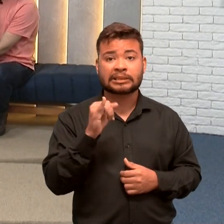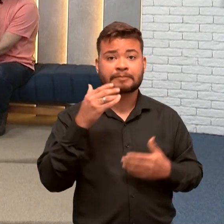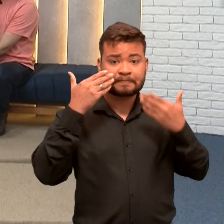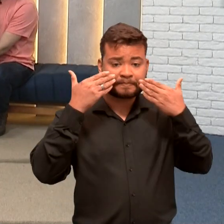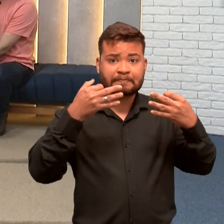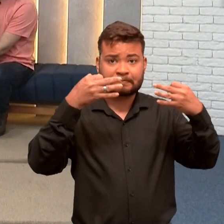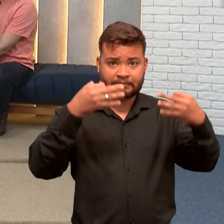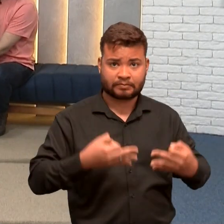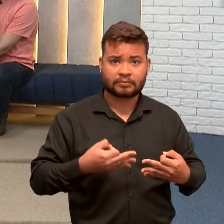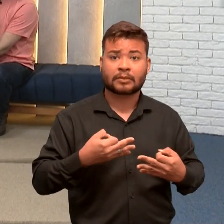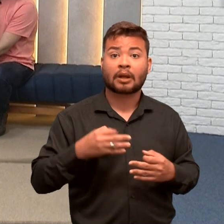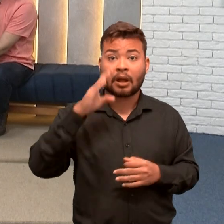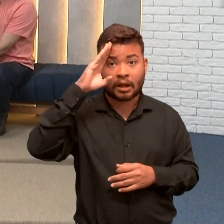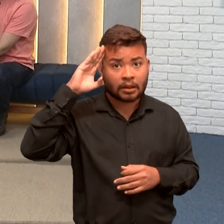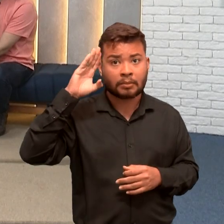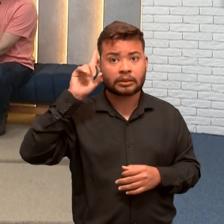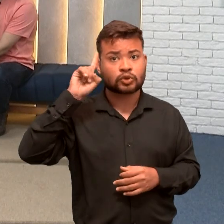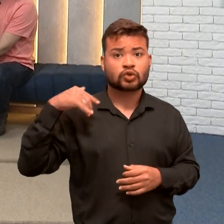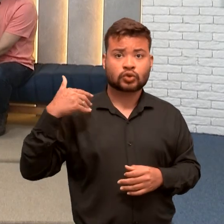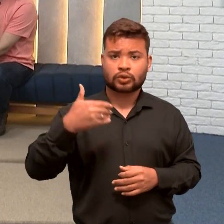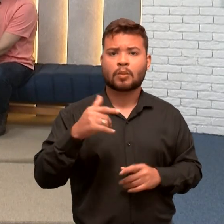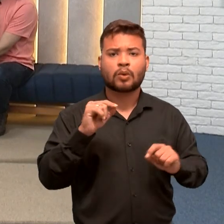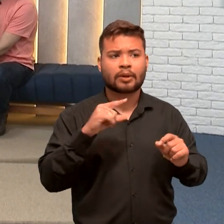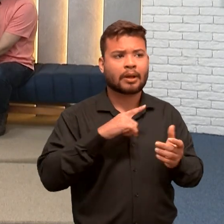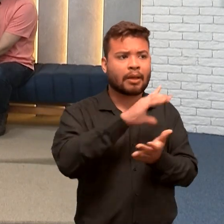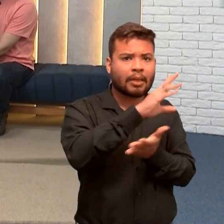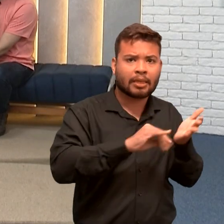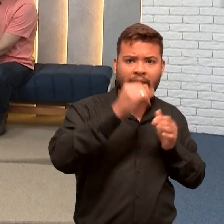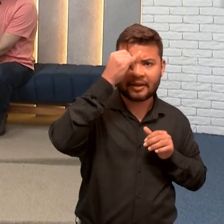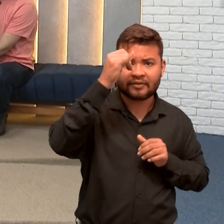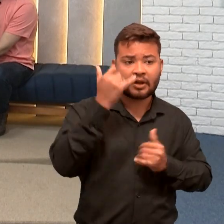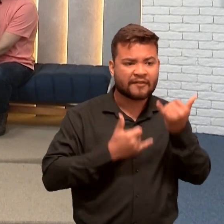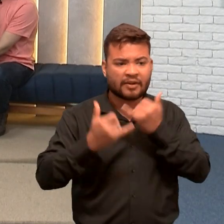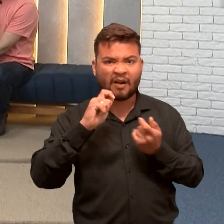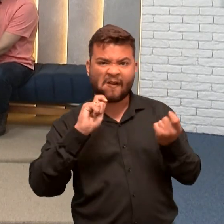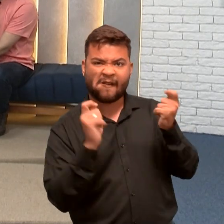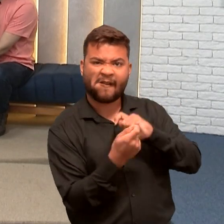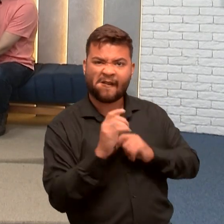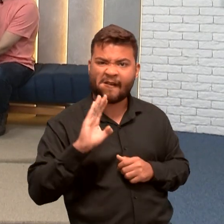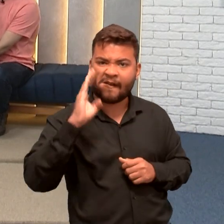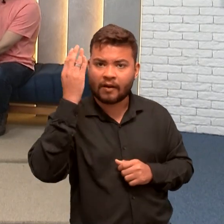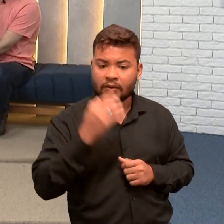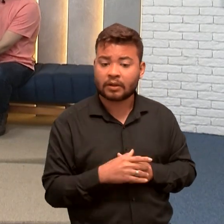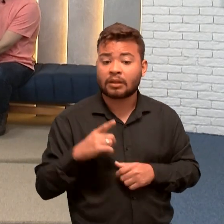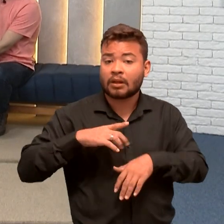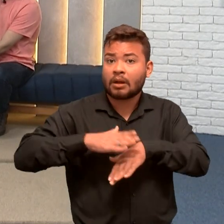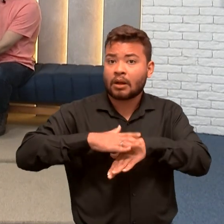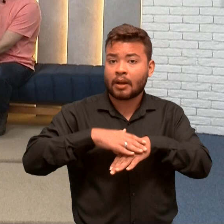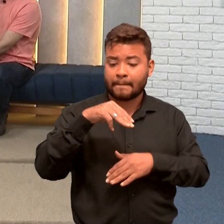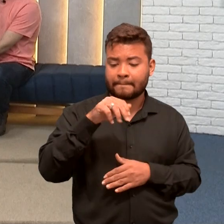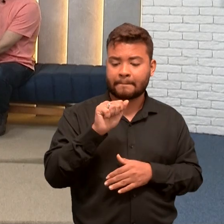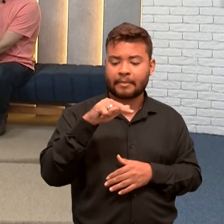nosso dia a dia acadêmico, é desde evitar o plágio, falsificação de dados, manipulação, que tem gente que manipula